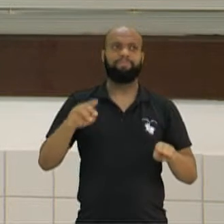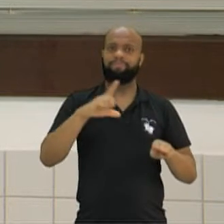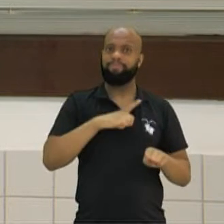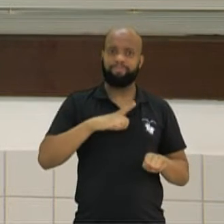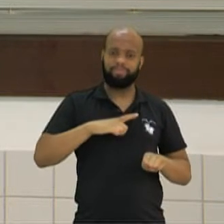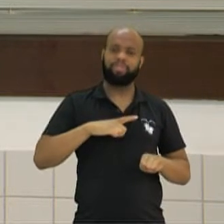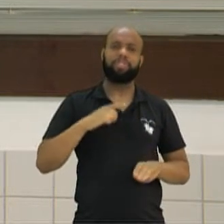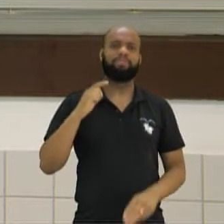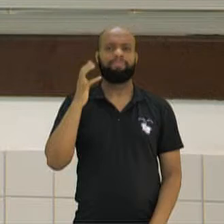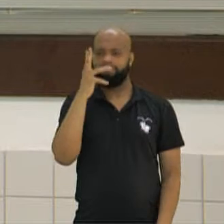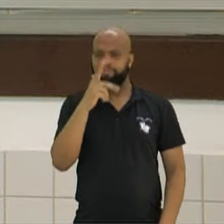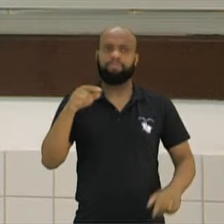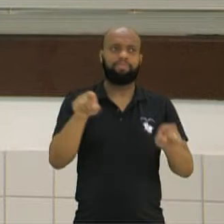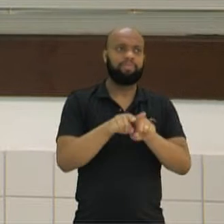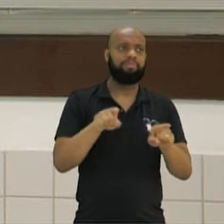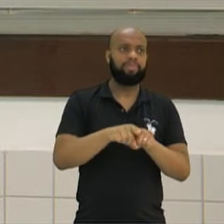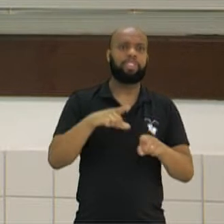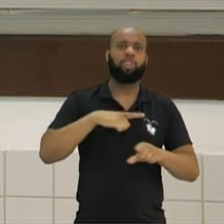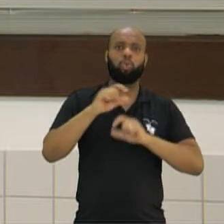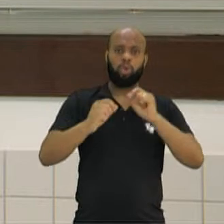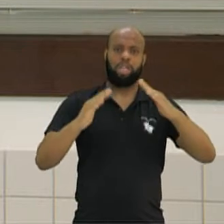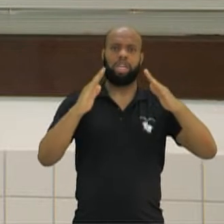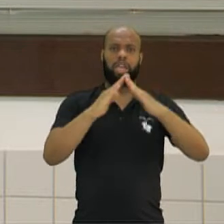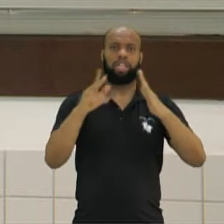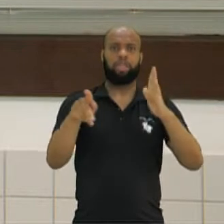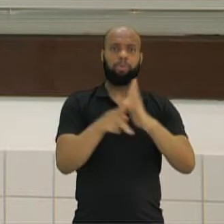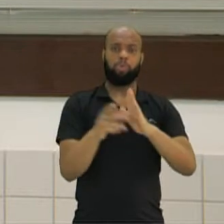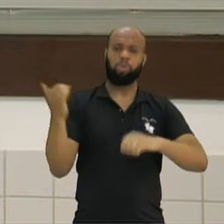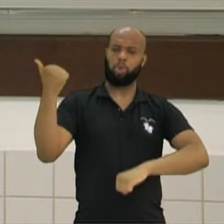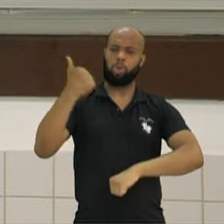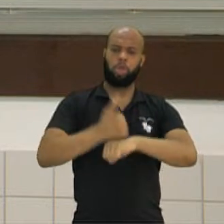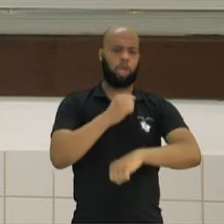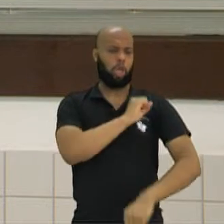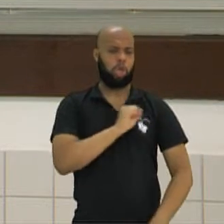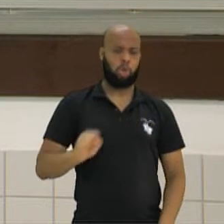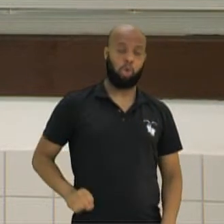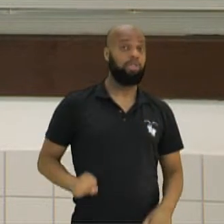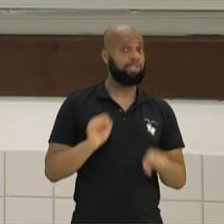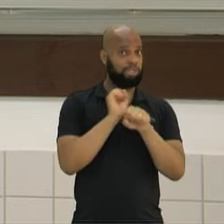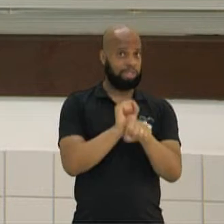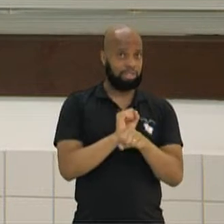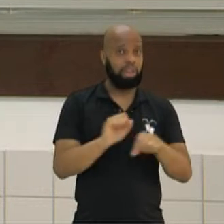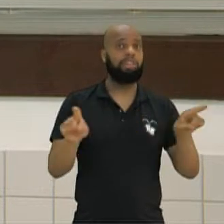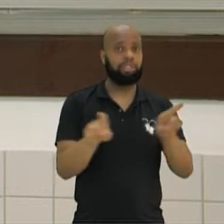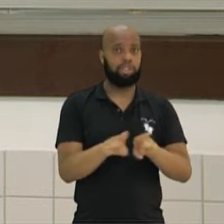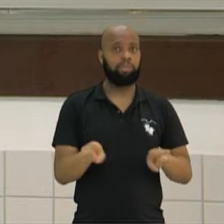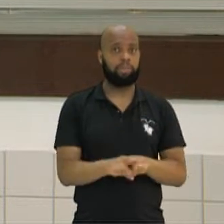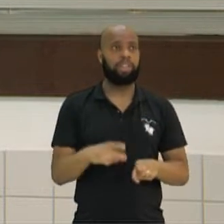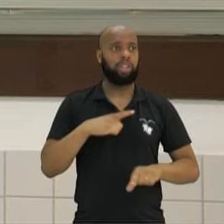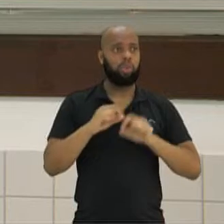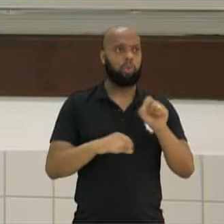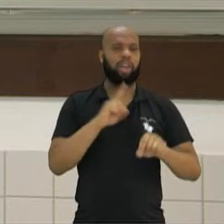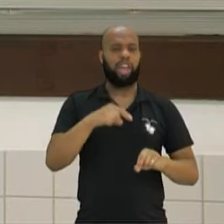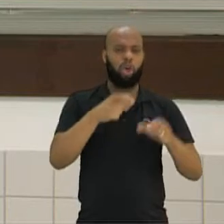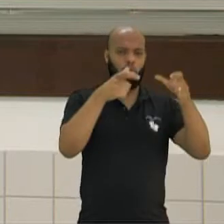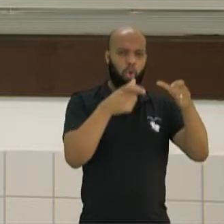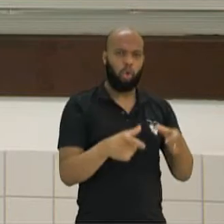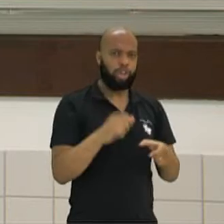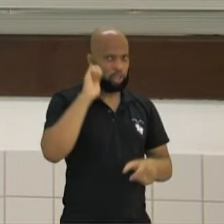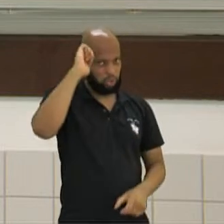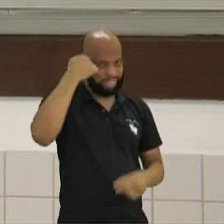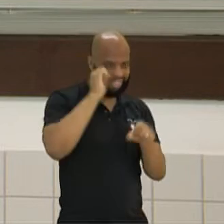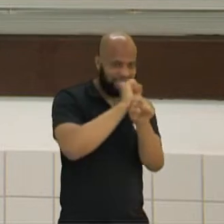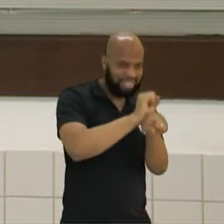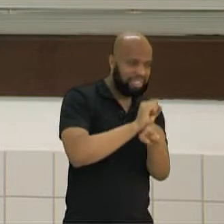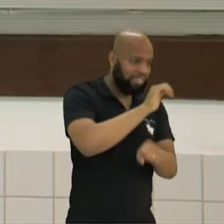que chama muita atenção por ter ali a Casa Grande, né, dos senhores, né? E a senzala quebra um pouco aquele modelo. A